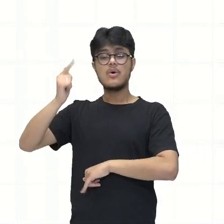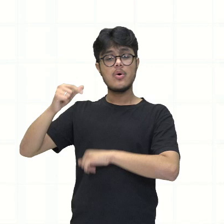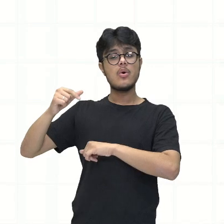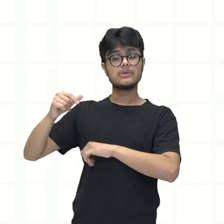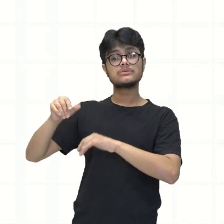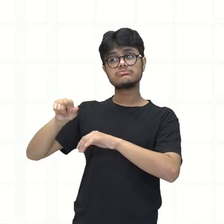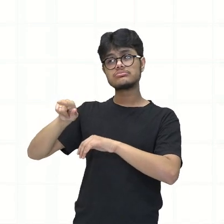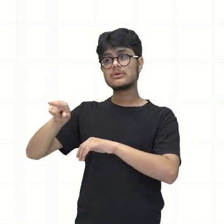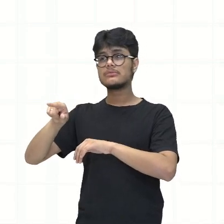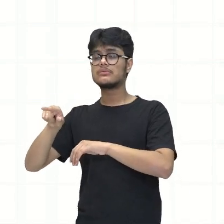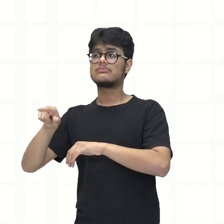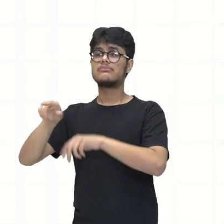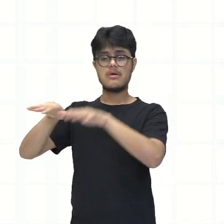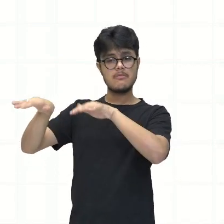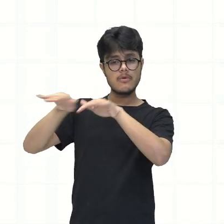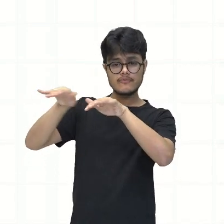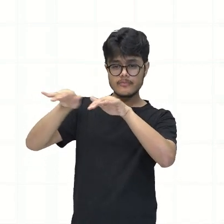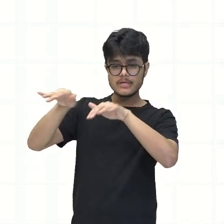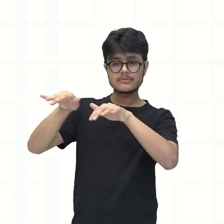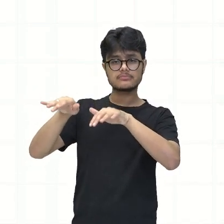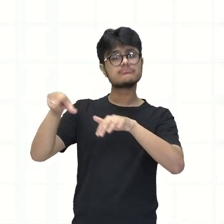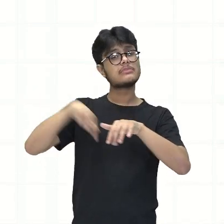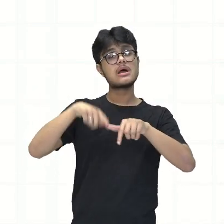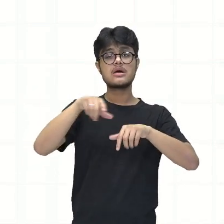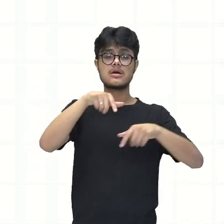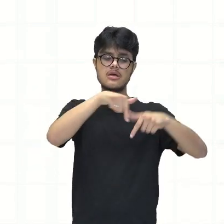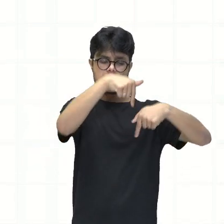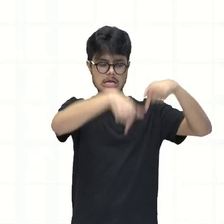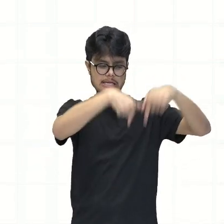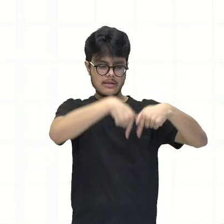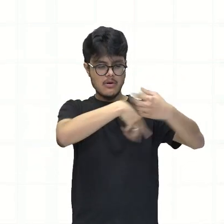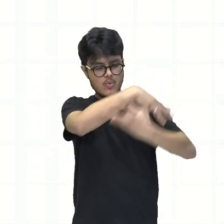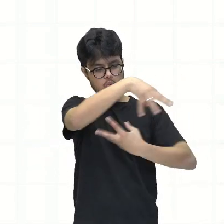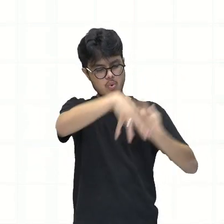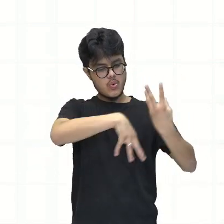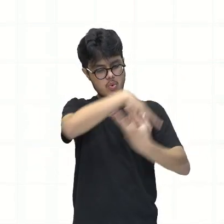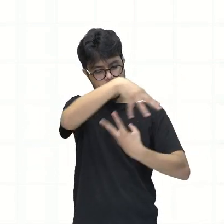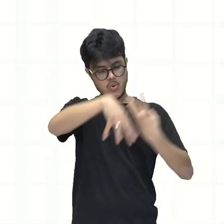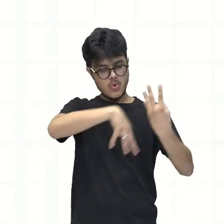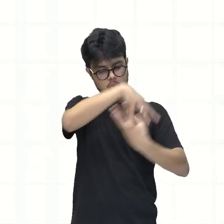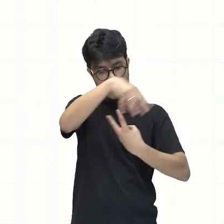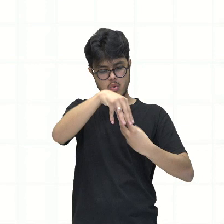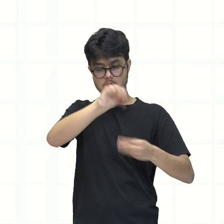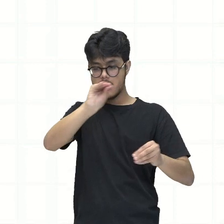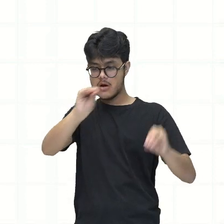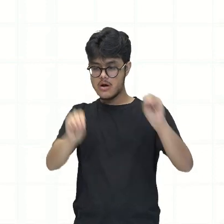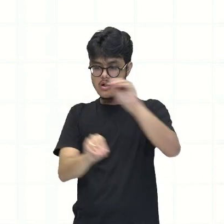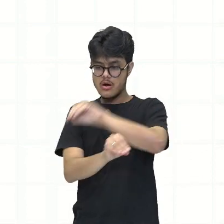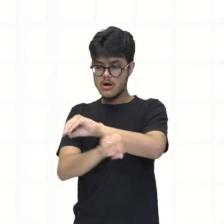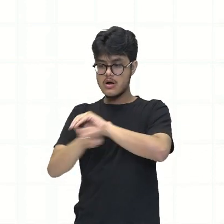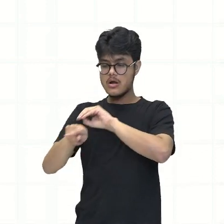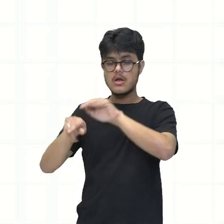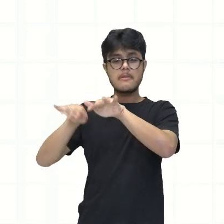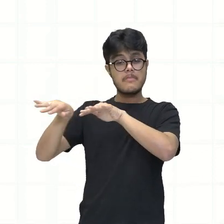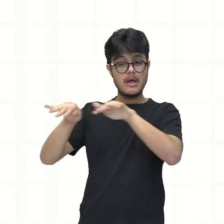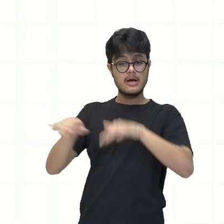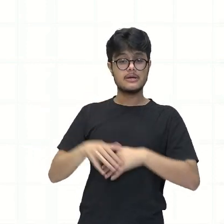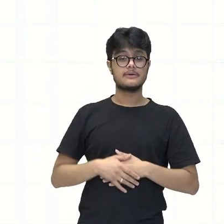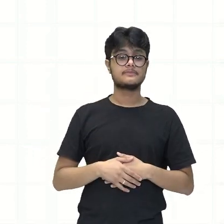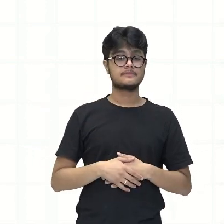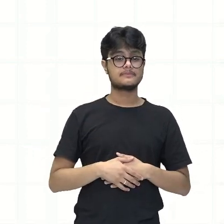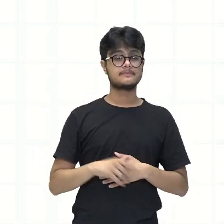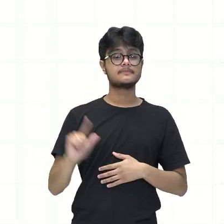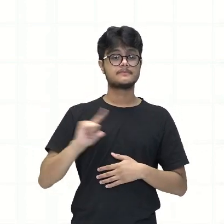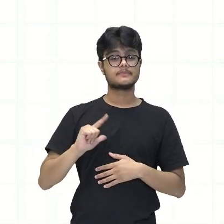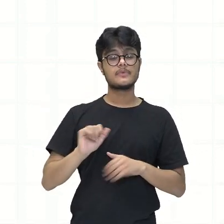proveniente de uma reação química em energia mecânica, a partir da explosão de uma mistura de